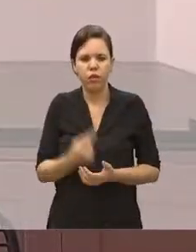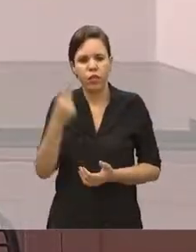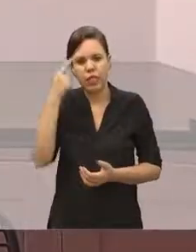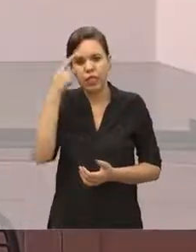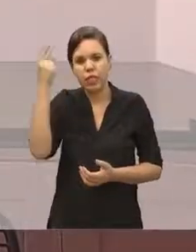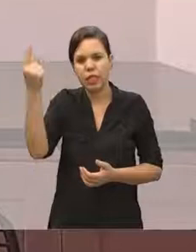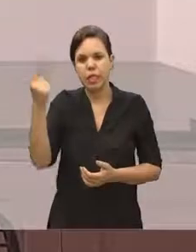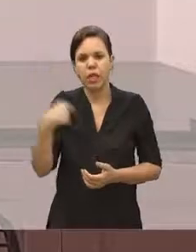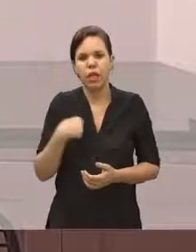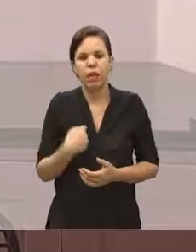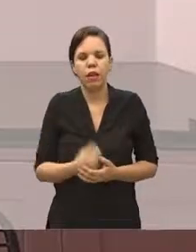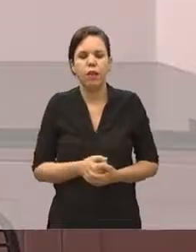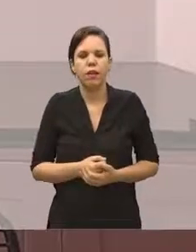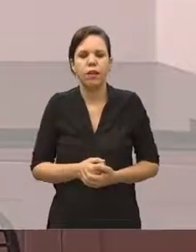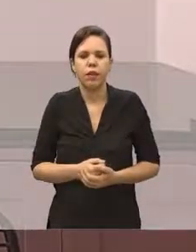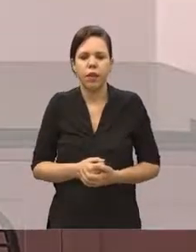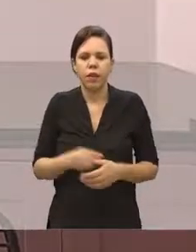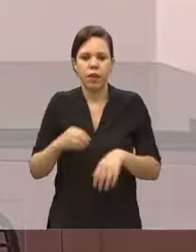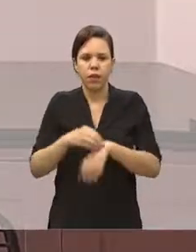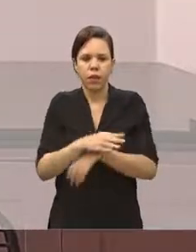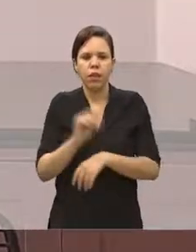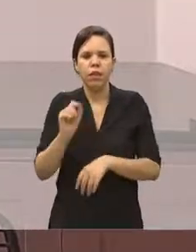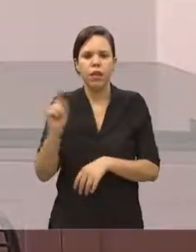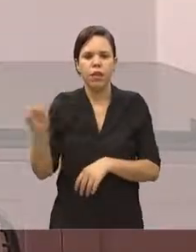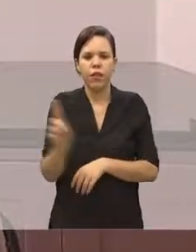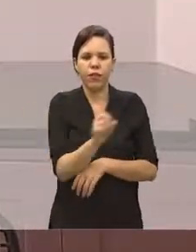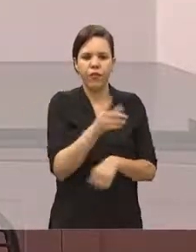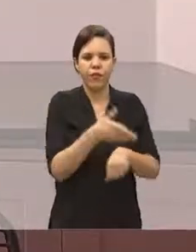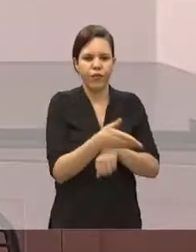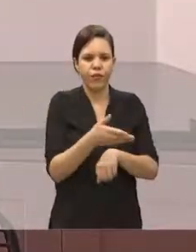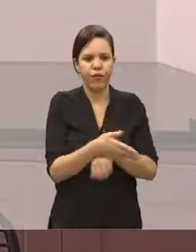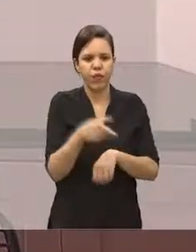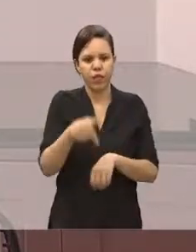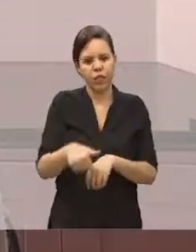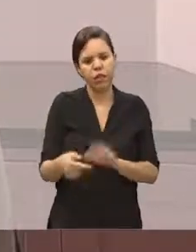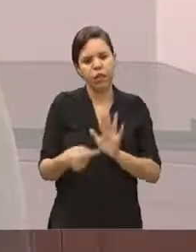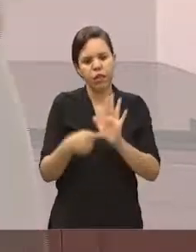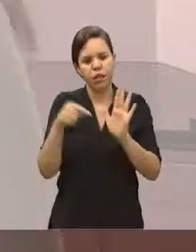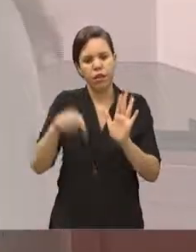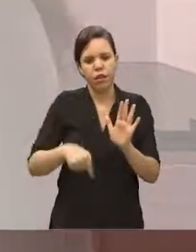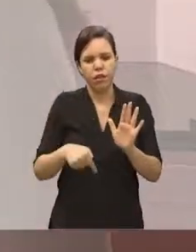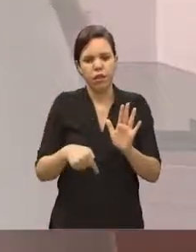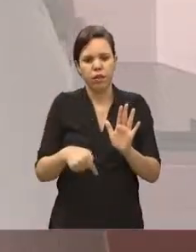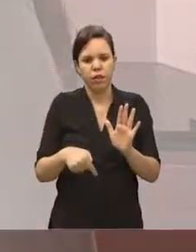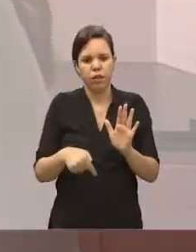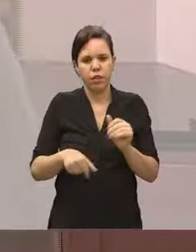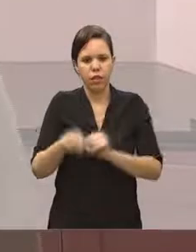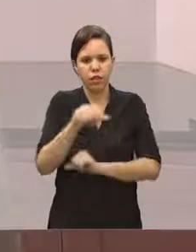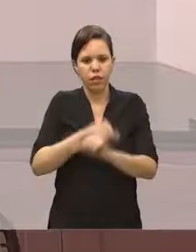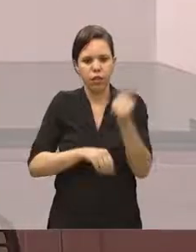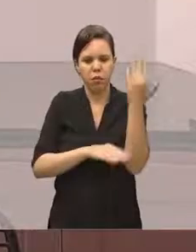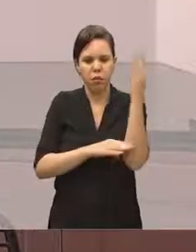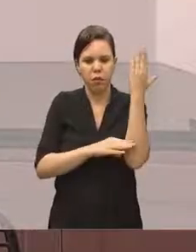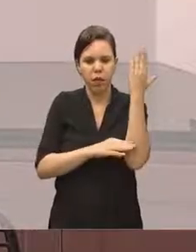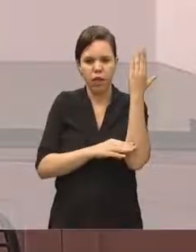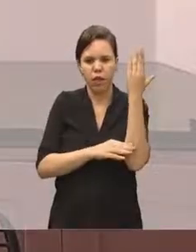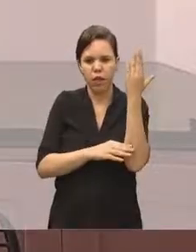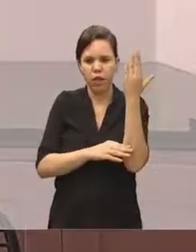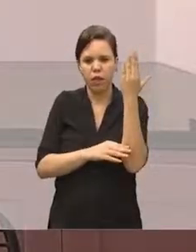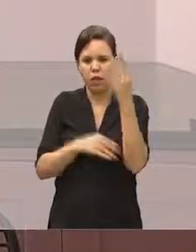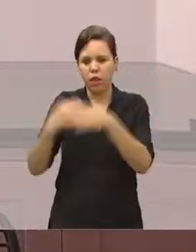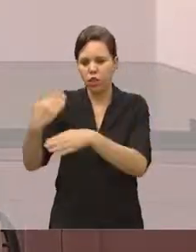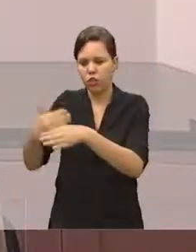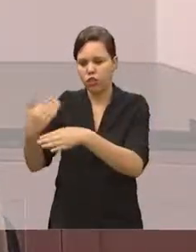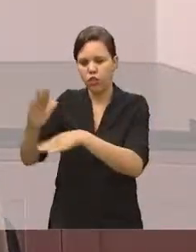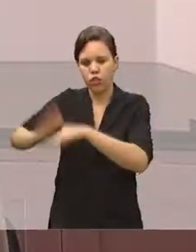passar mesmo para quem visita a mostra, é esse contraste da madeira de demolição, com o contraste